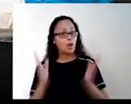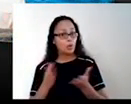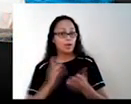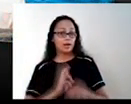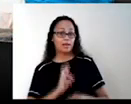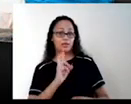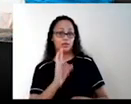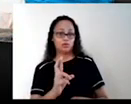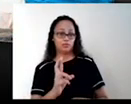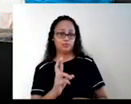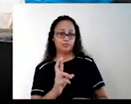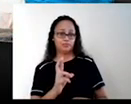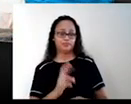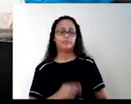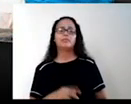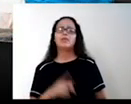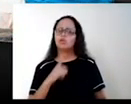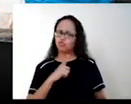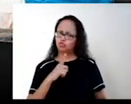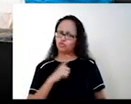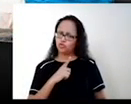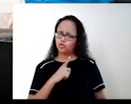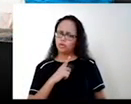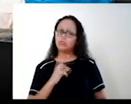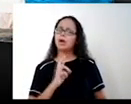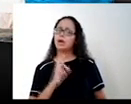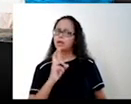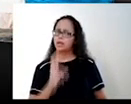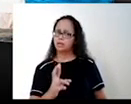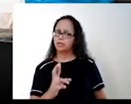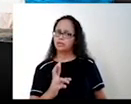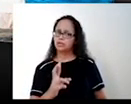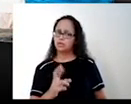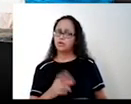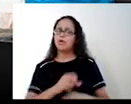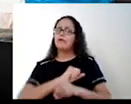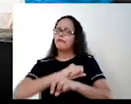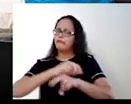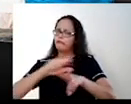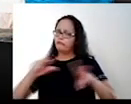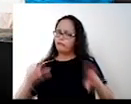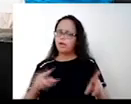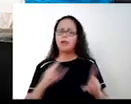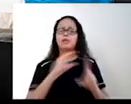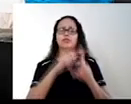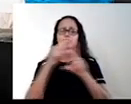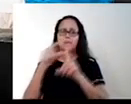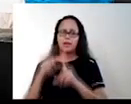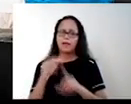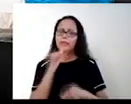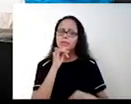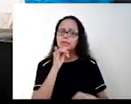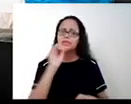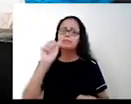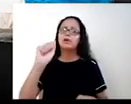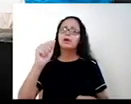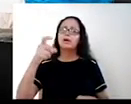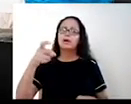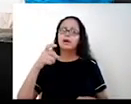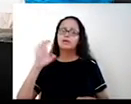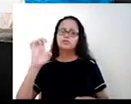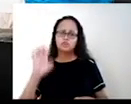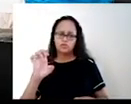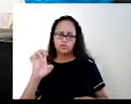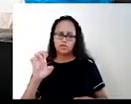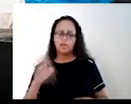Religião. Então eles também tinham uma religião deles. E aí várias palavras que são usadas, né, como axé,